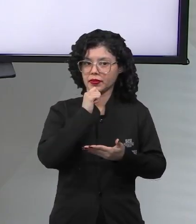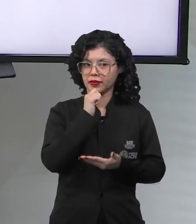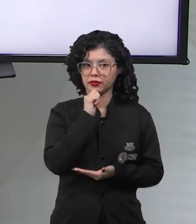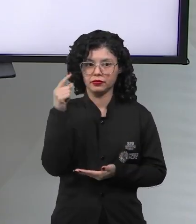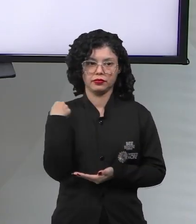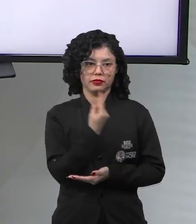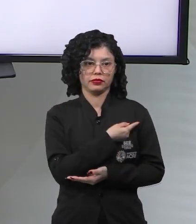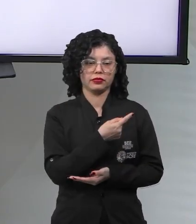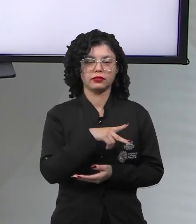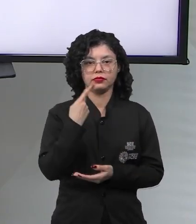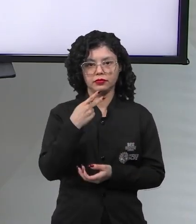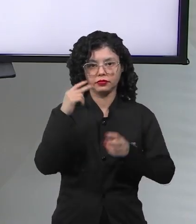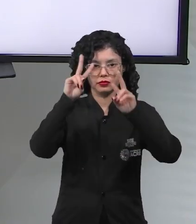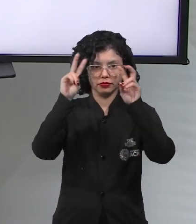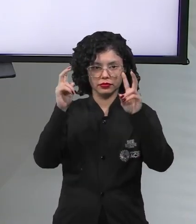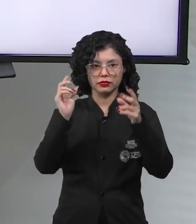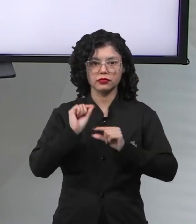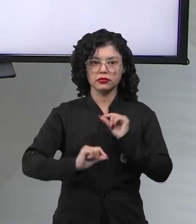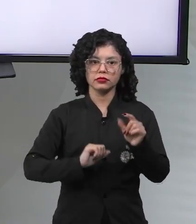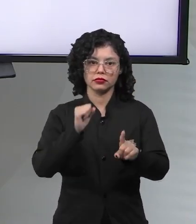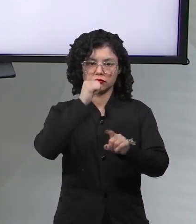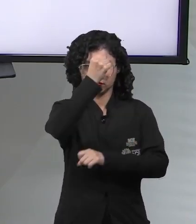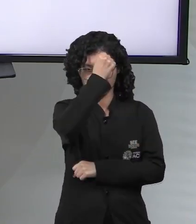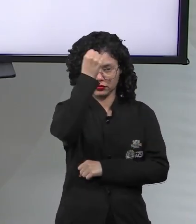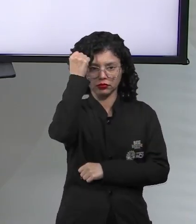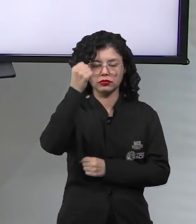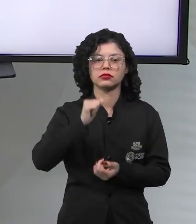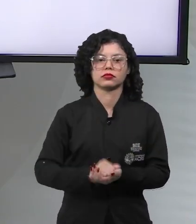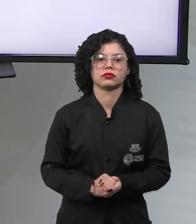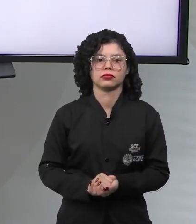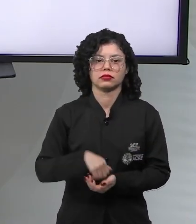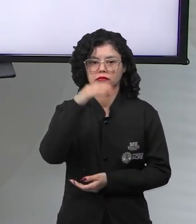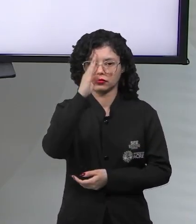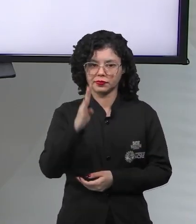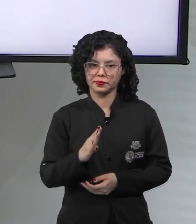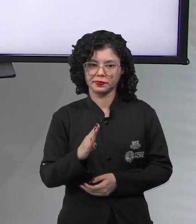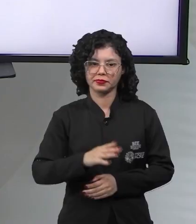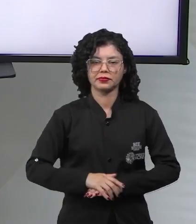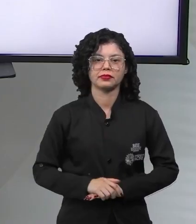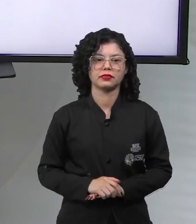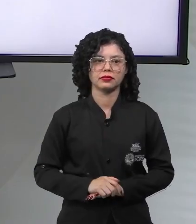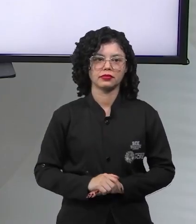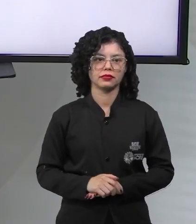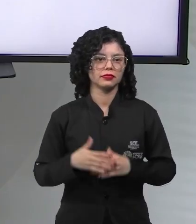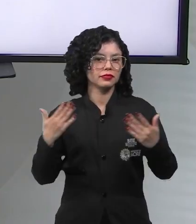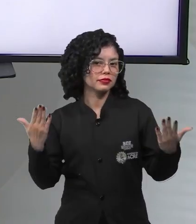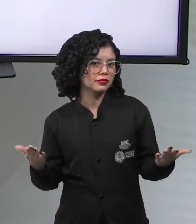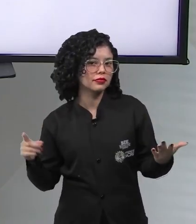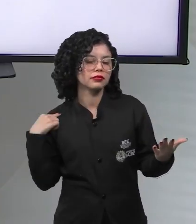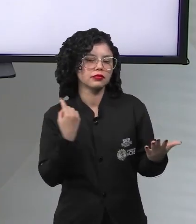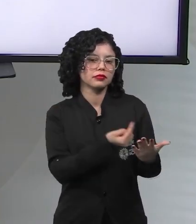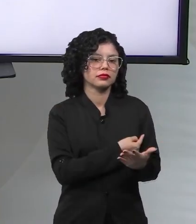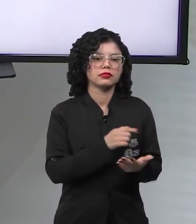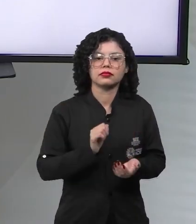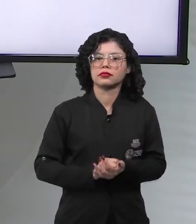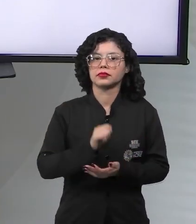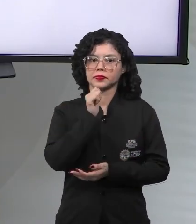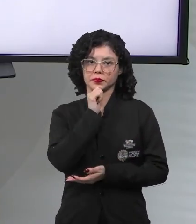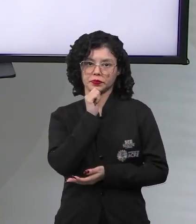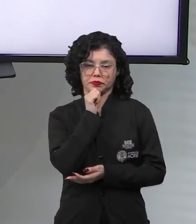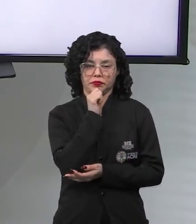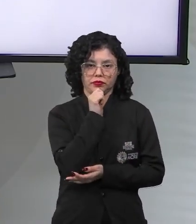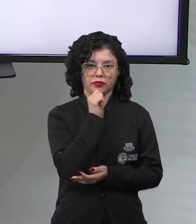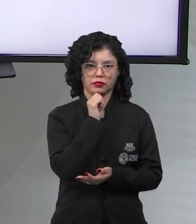nós iremos tratar é Sociologia Brasileira. Nós estamos muito